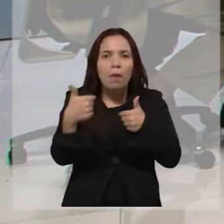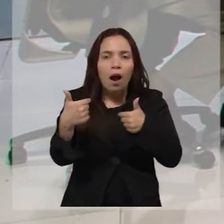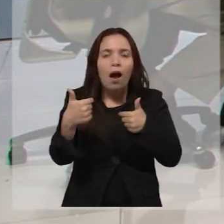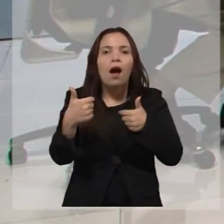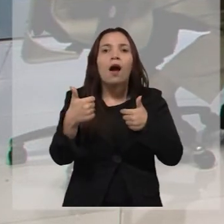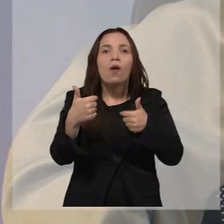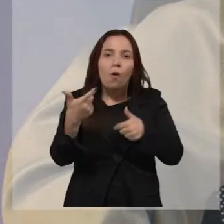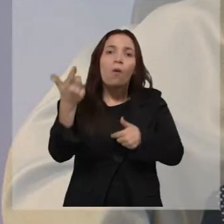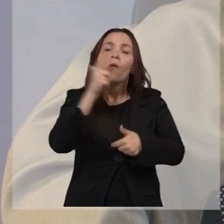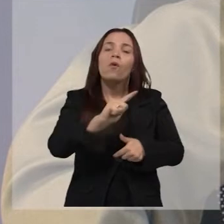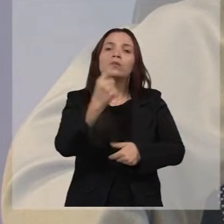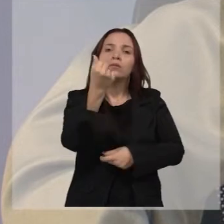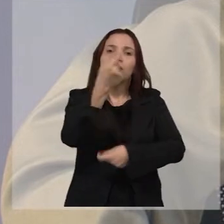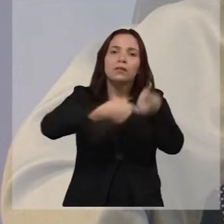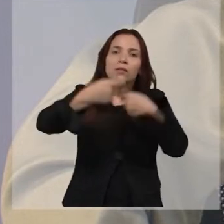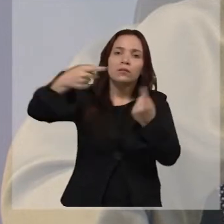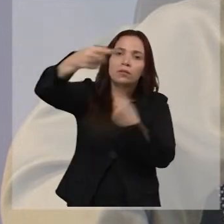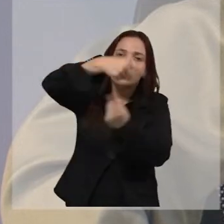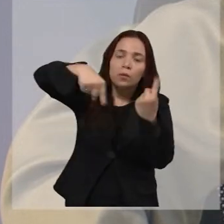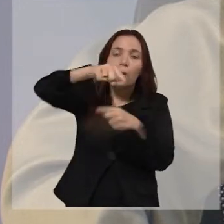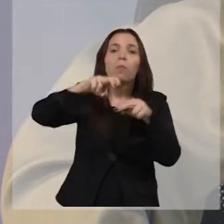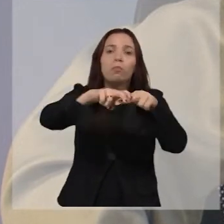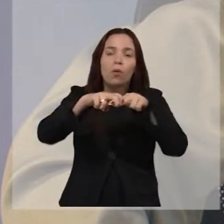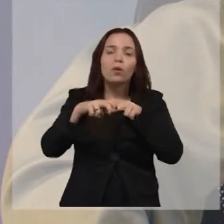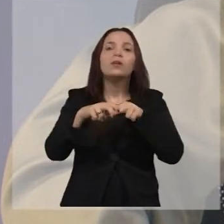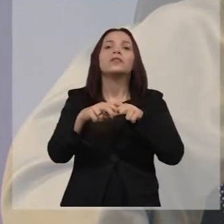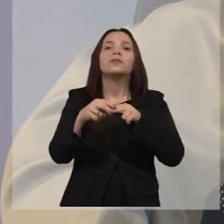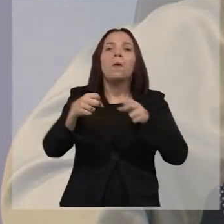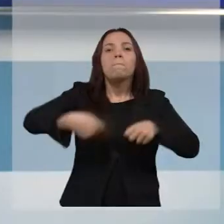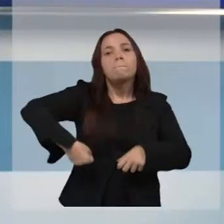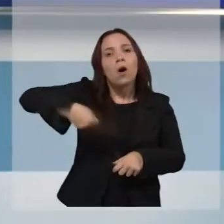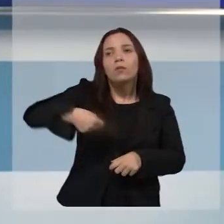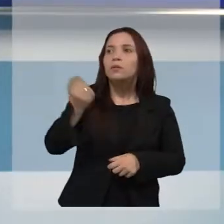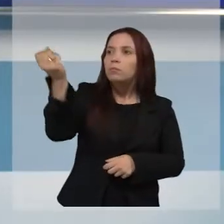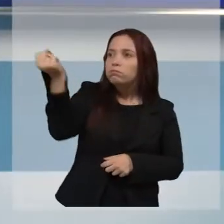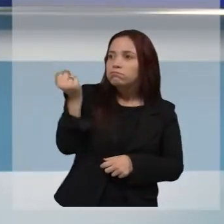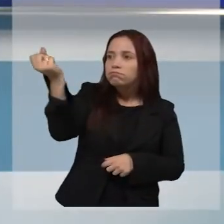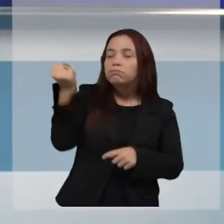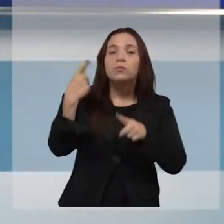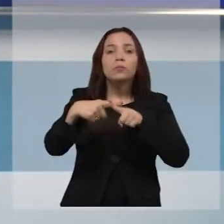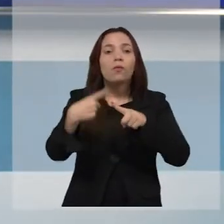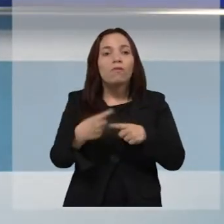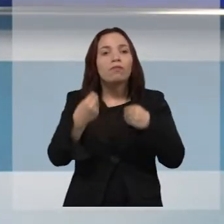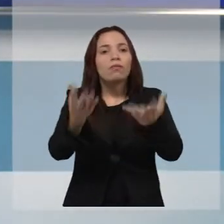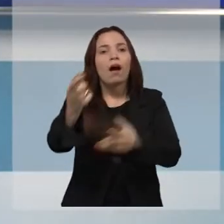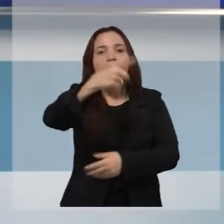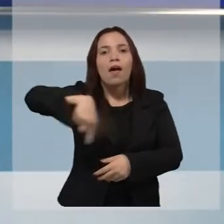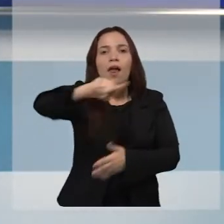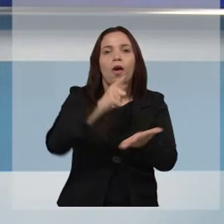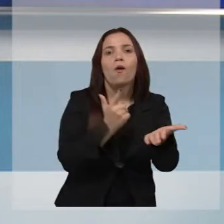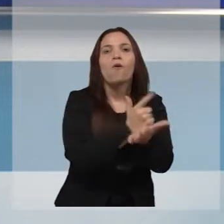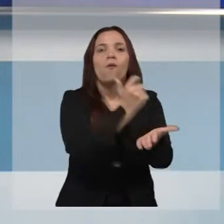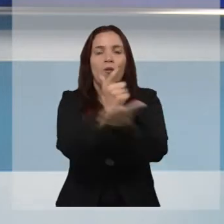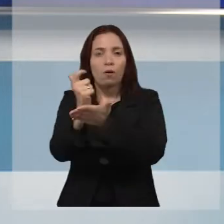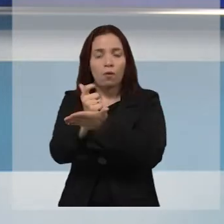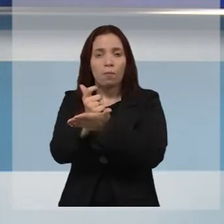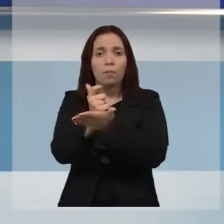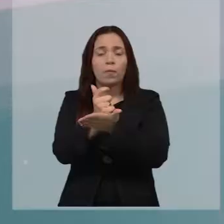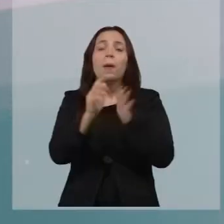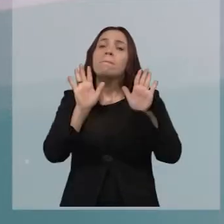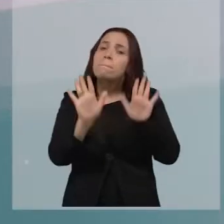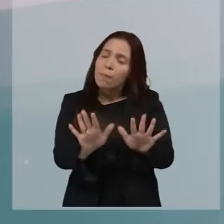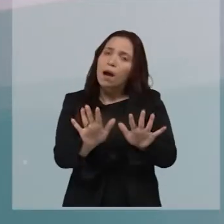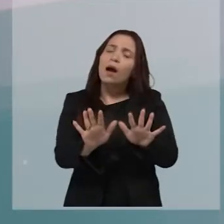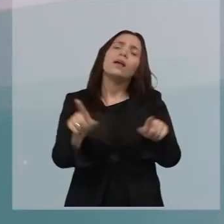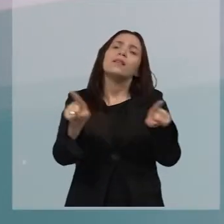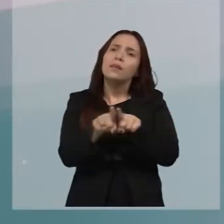compra. Daí a razão dos programas de transferência de renda, porque dão um mínimo de poder de compra a essas pessoas. Por outro lado, essas pessoas